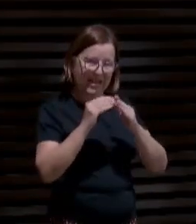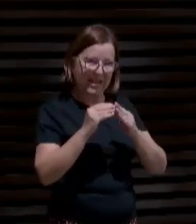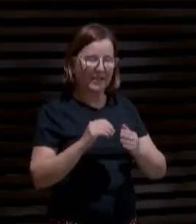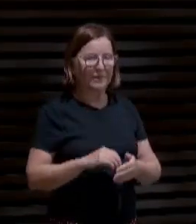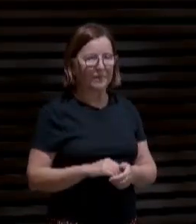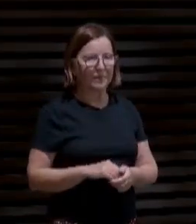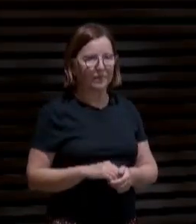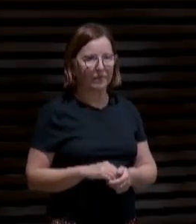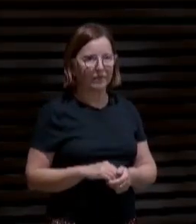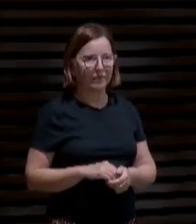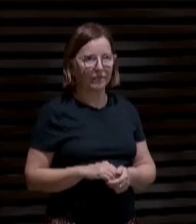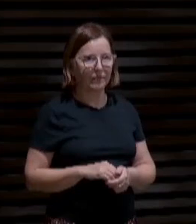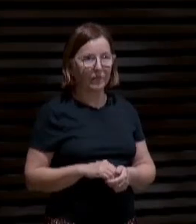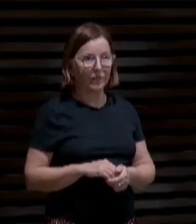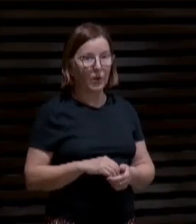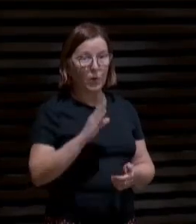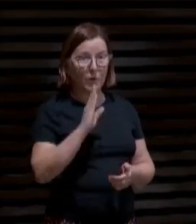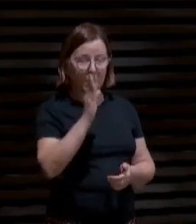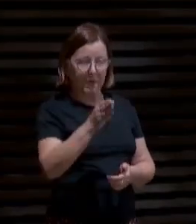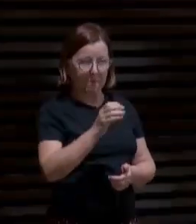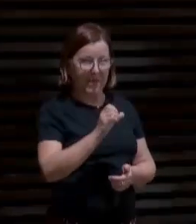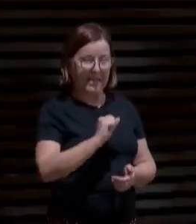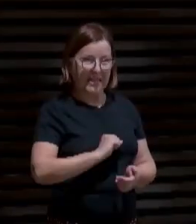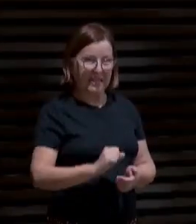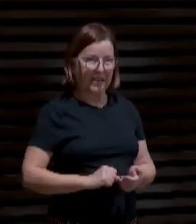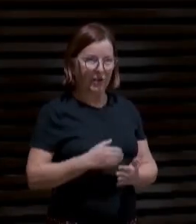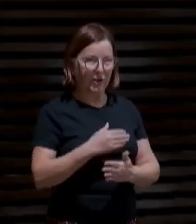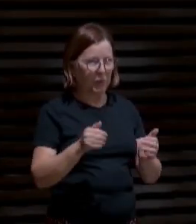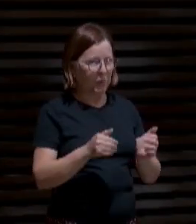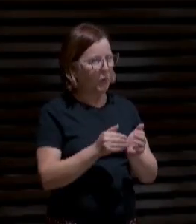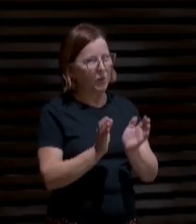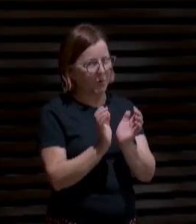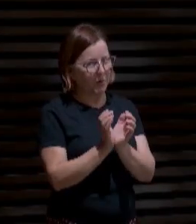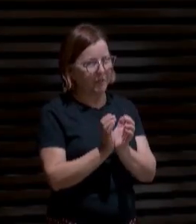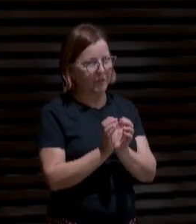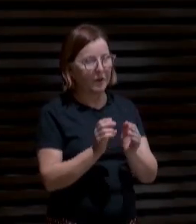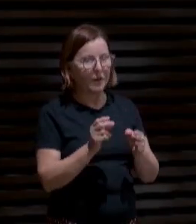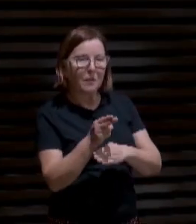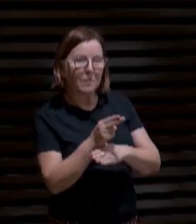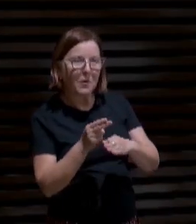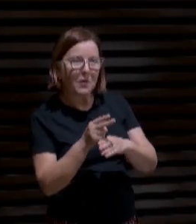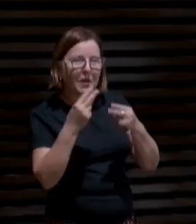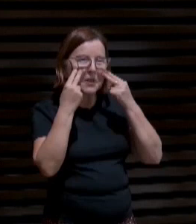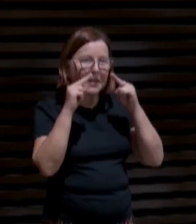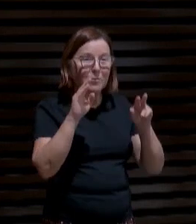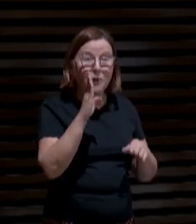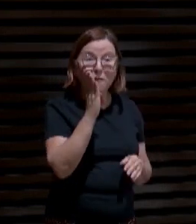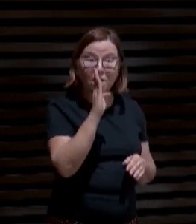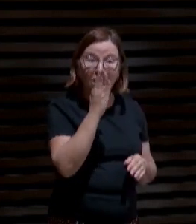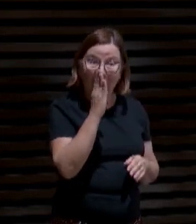Ora, os principais sacerdotes e todo o sinédrio procuravam algum testemunho falso